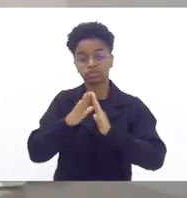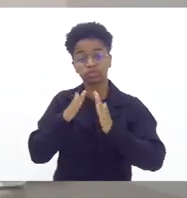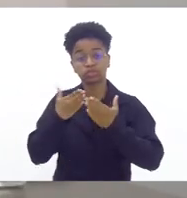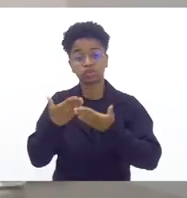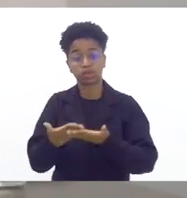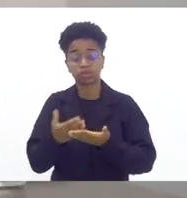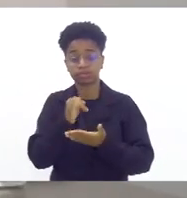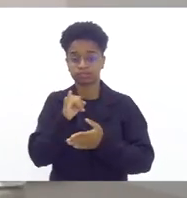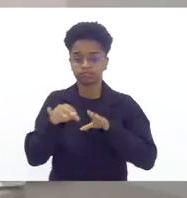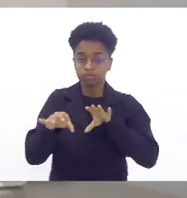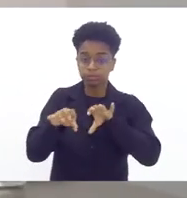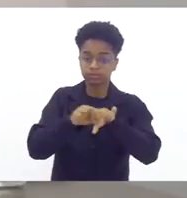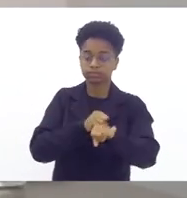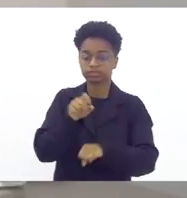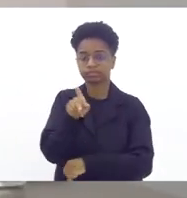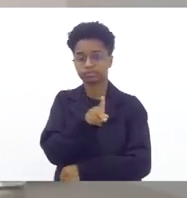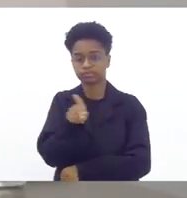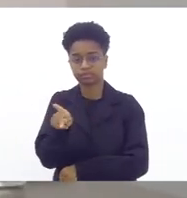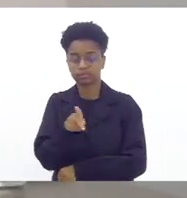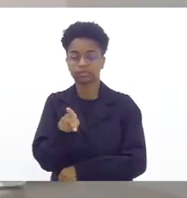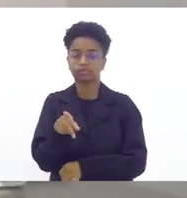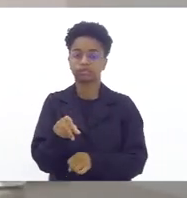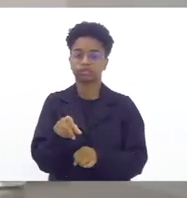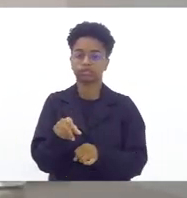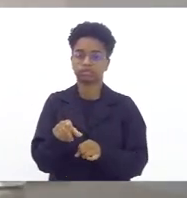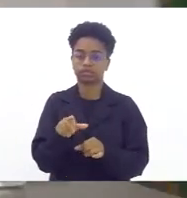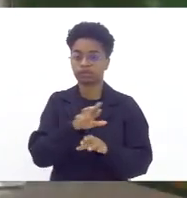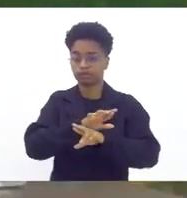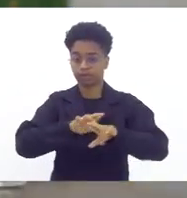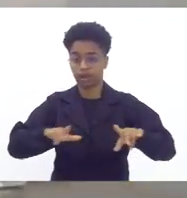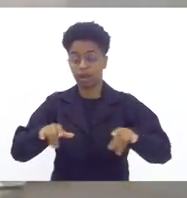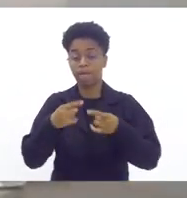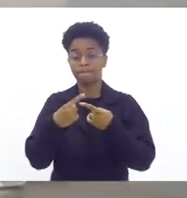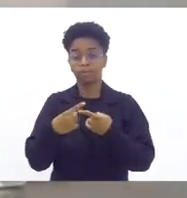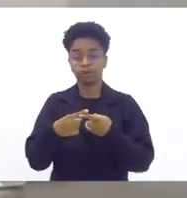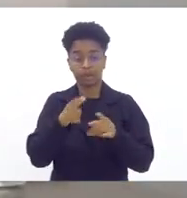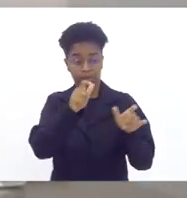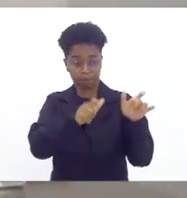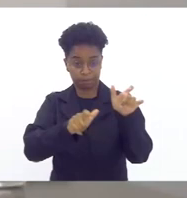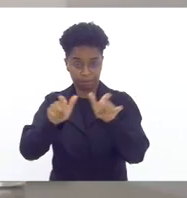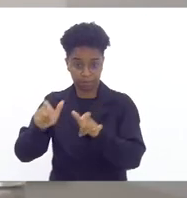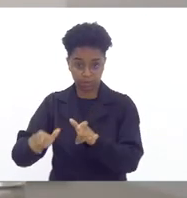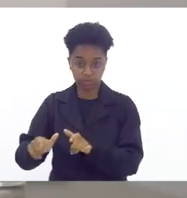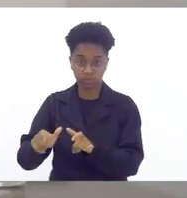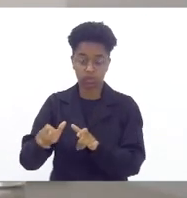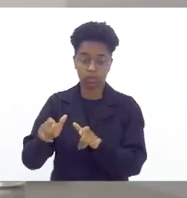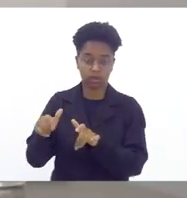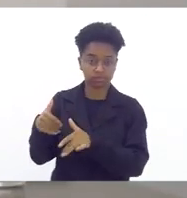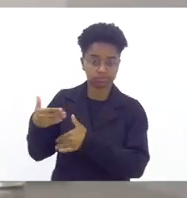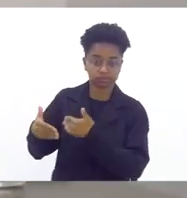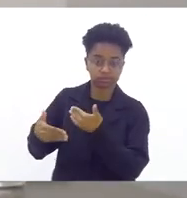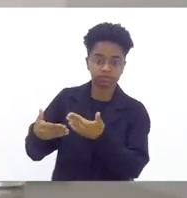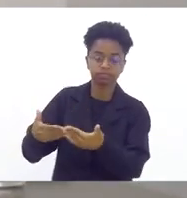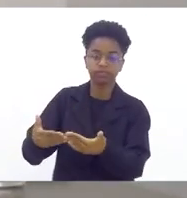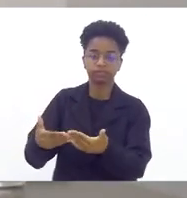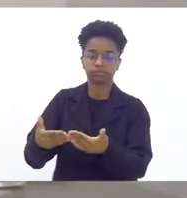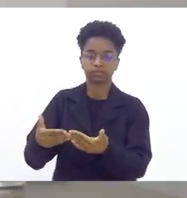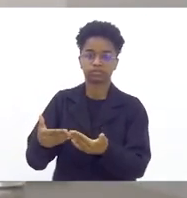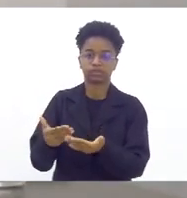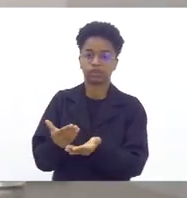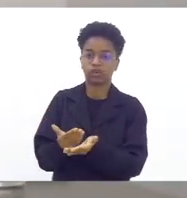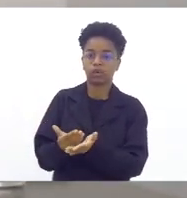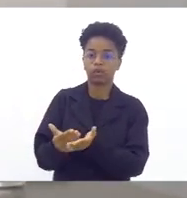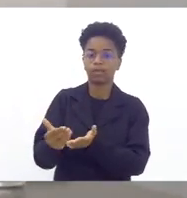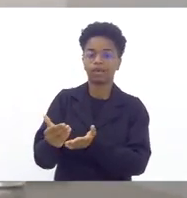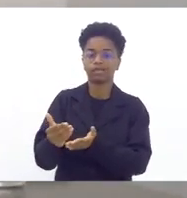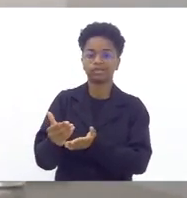formam professores e professoras, porque essas pessoas, na medida que elas se apropriam